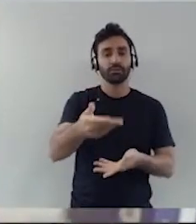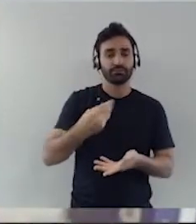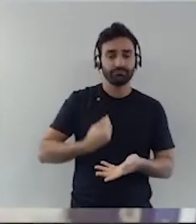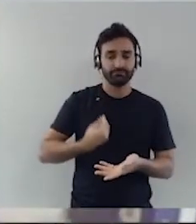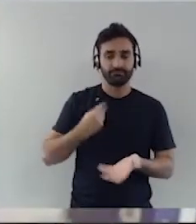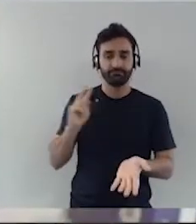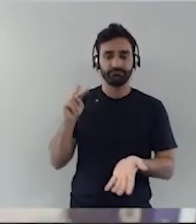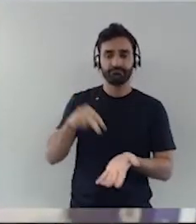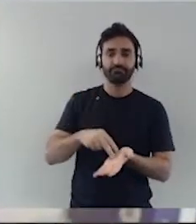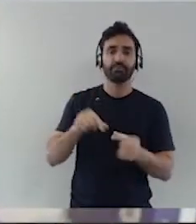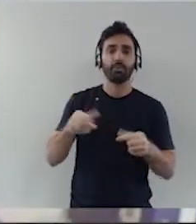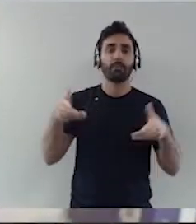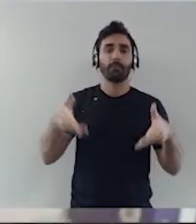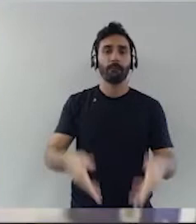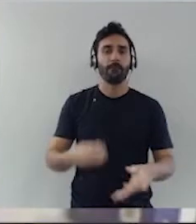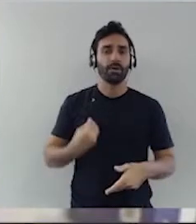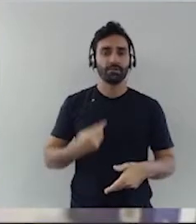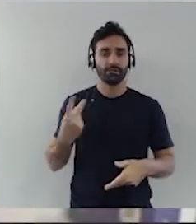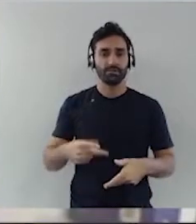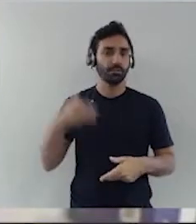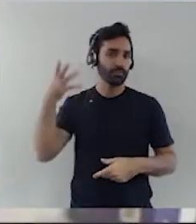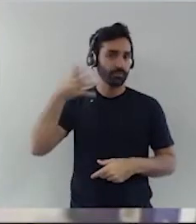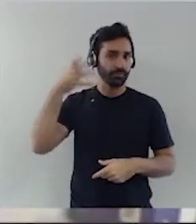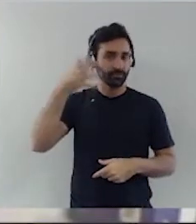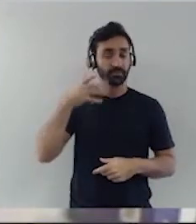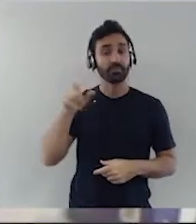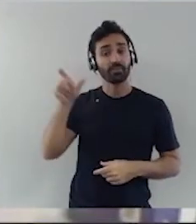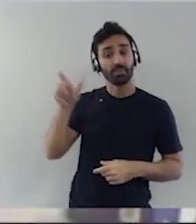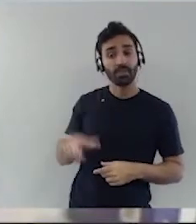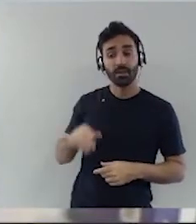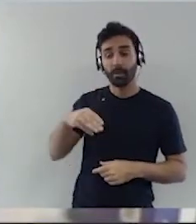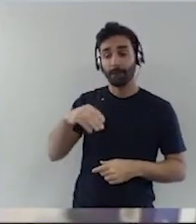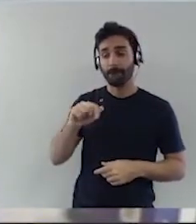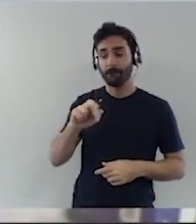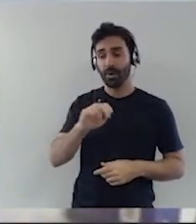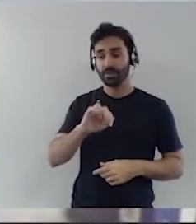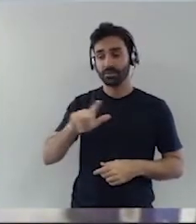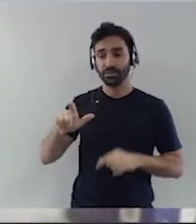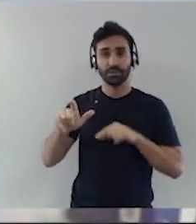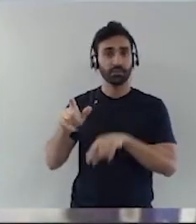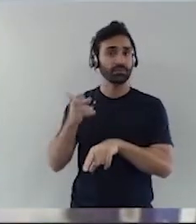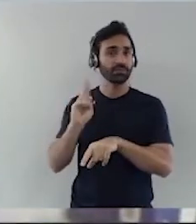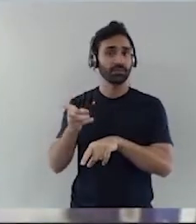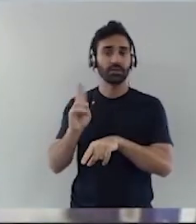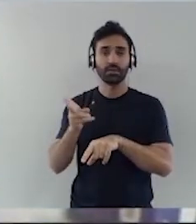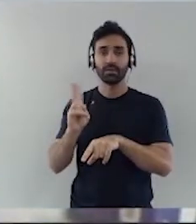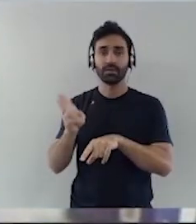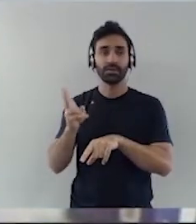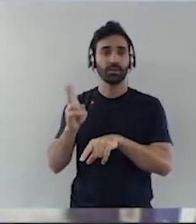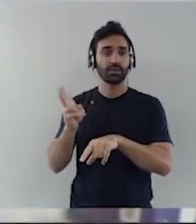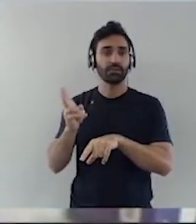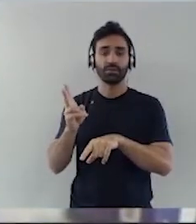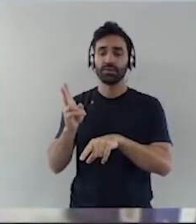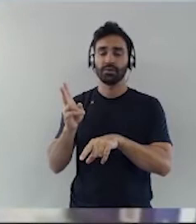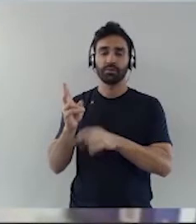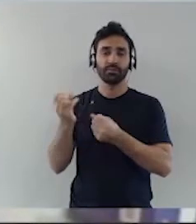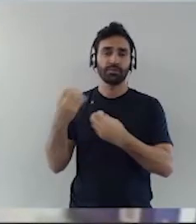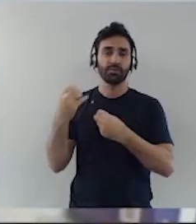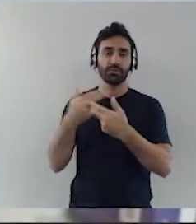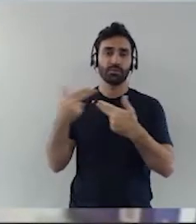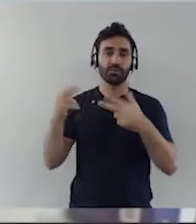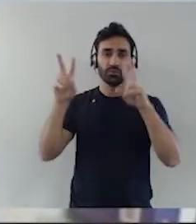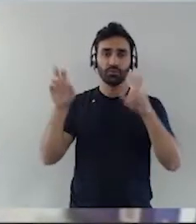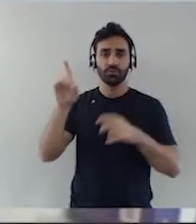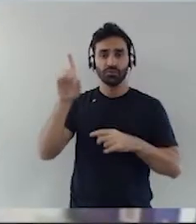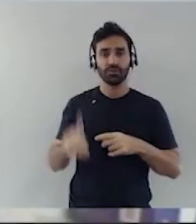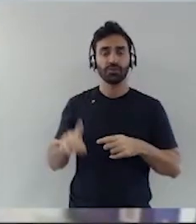eu participar desse painel. O Marçal, ele é fonte de permanente inspiração para quem gosta de direito administrativo, e a